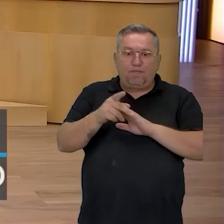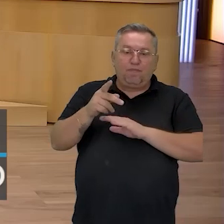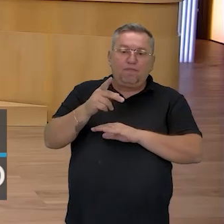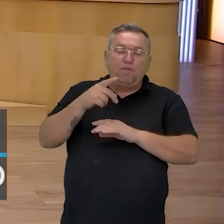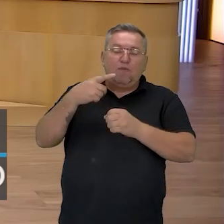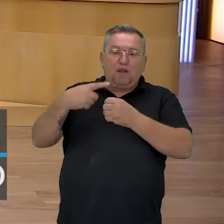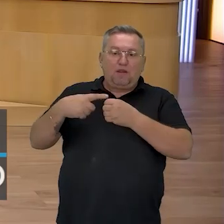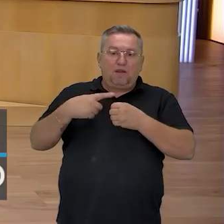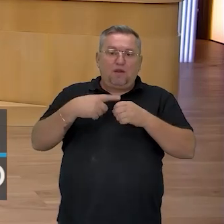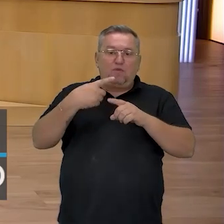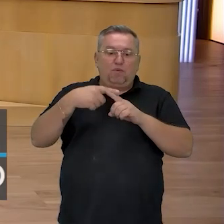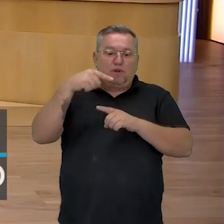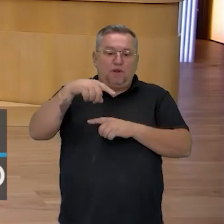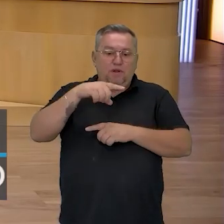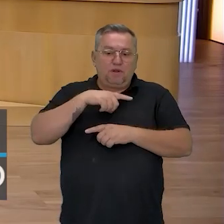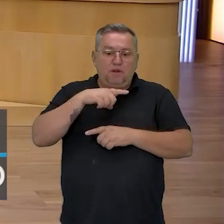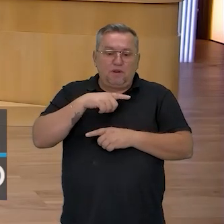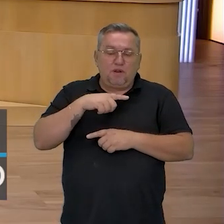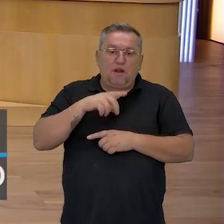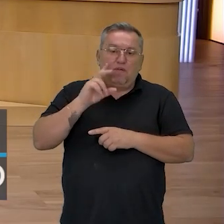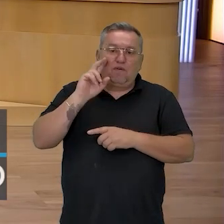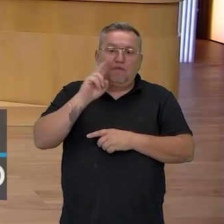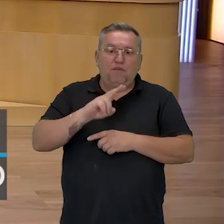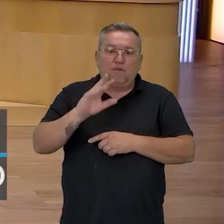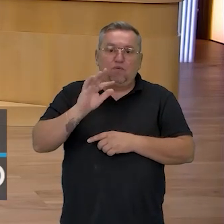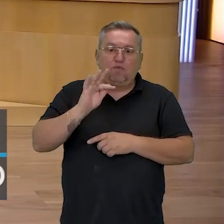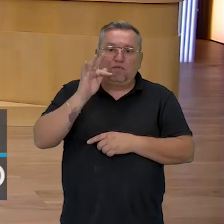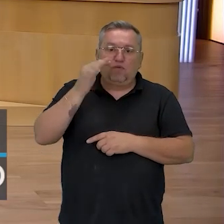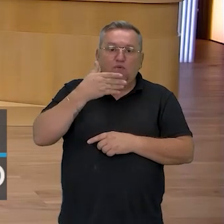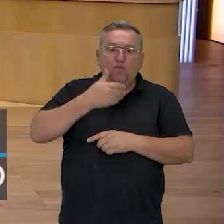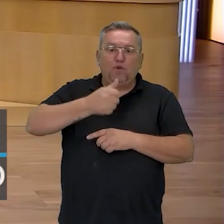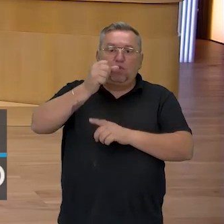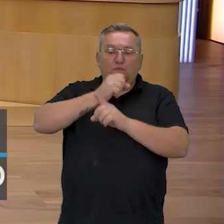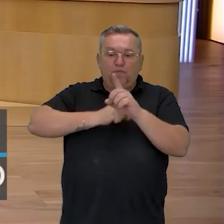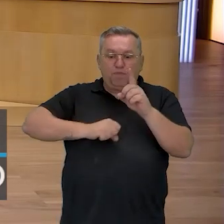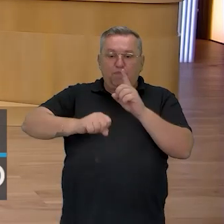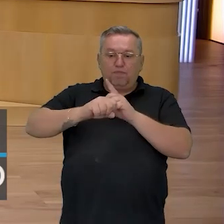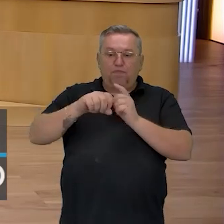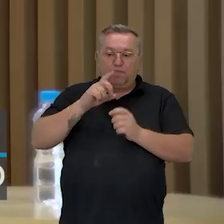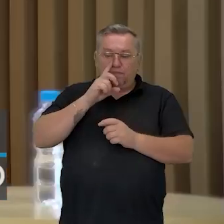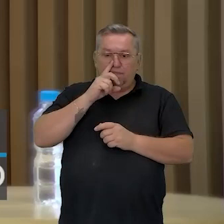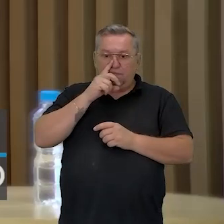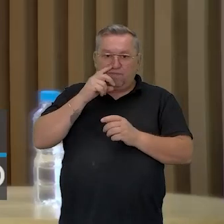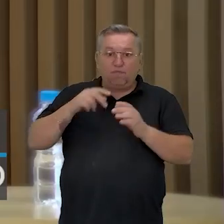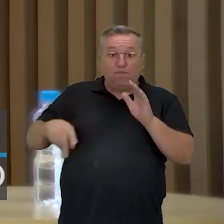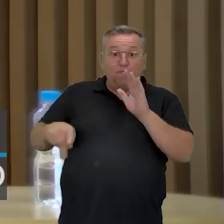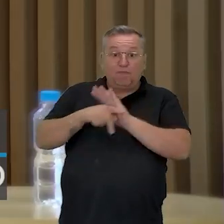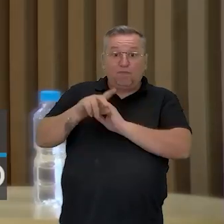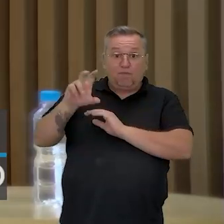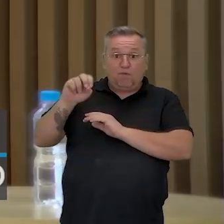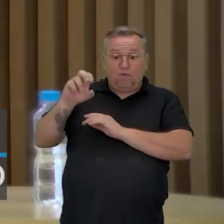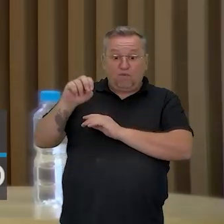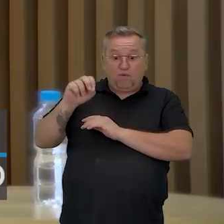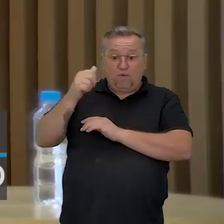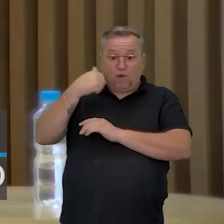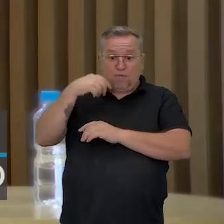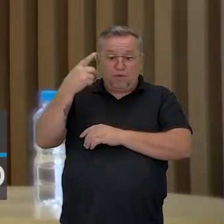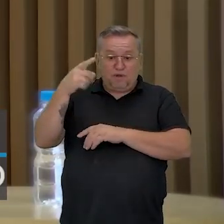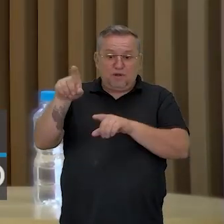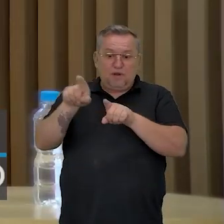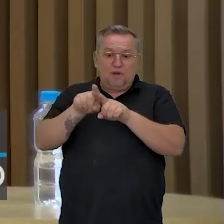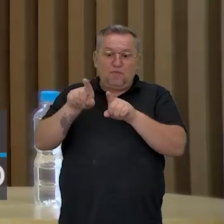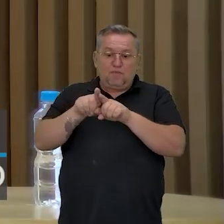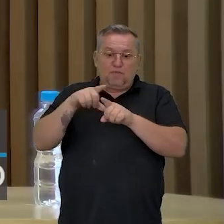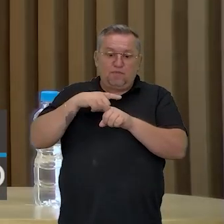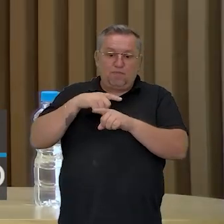grande, porque aqui estavam as perspectivas de melhoria social, né? Meu próprio avô, a história dele é assim, a mãe dele passa